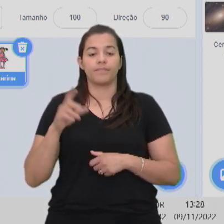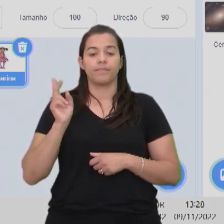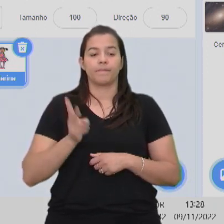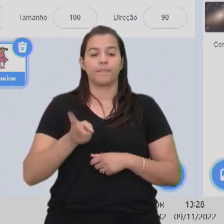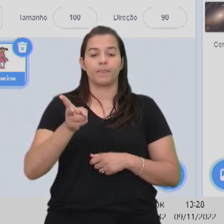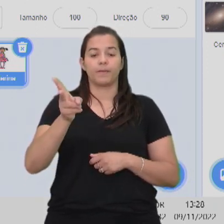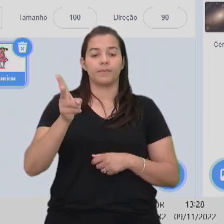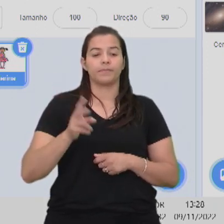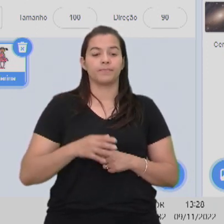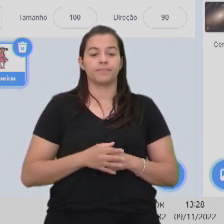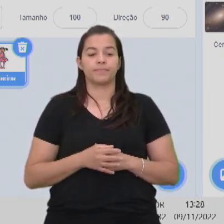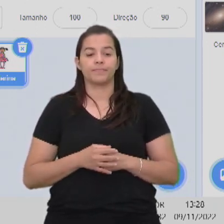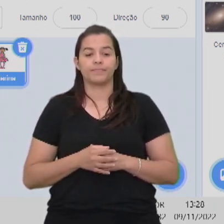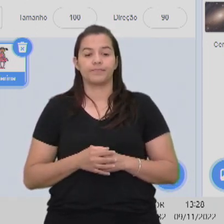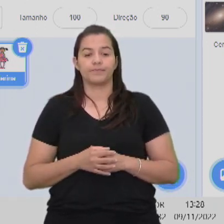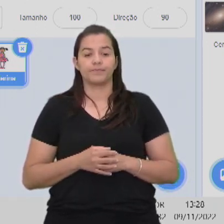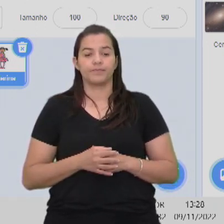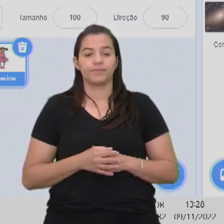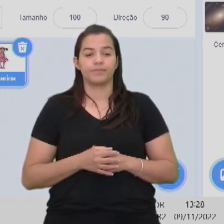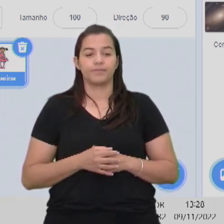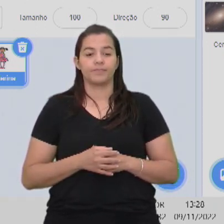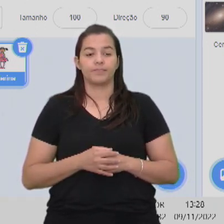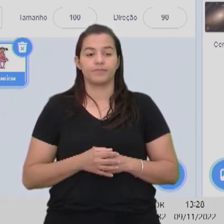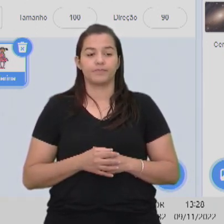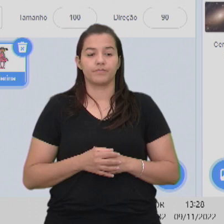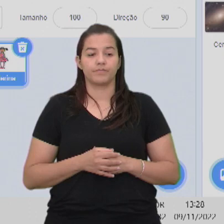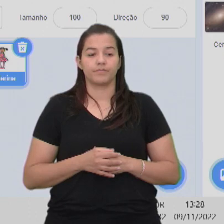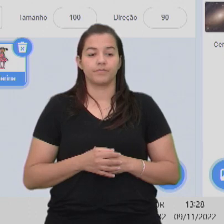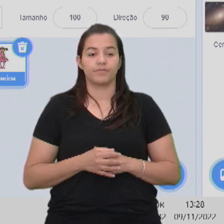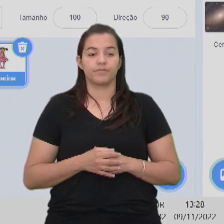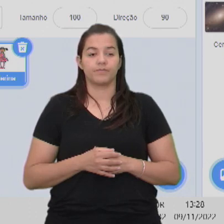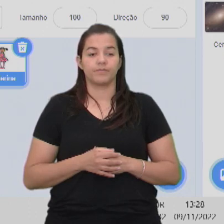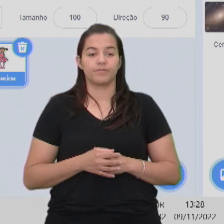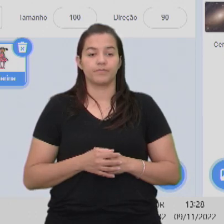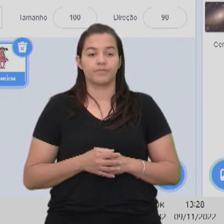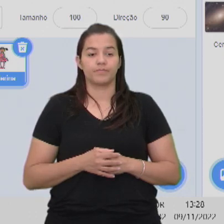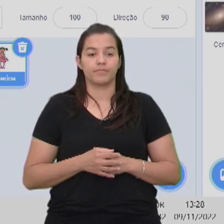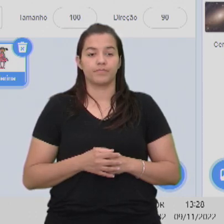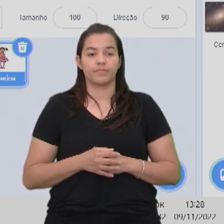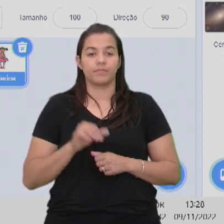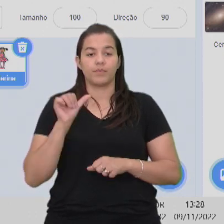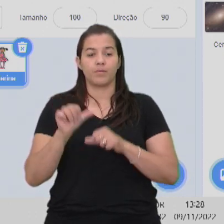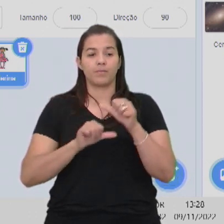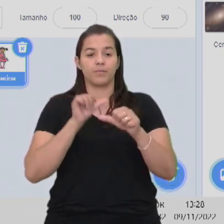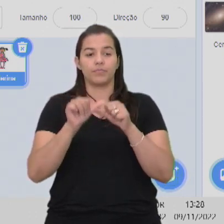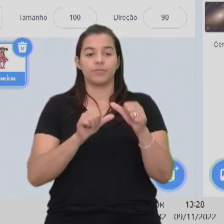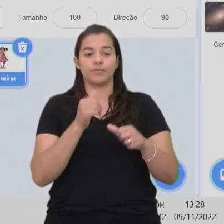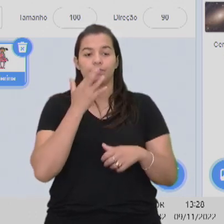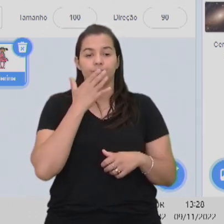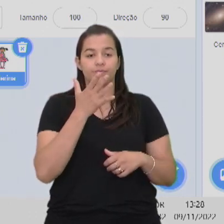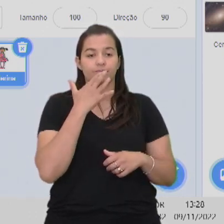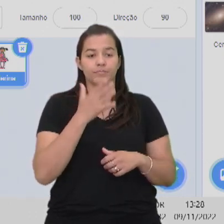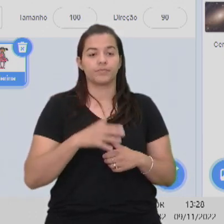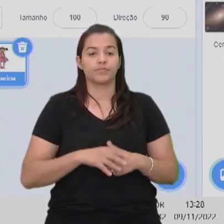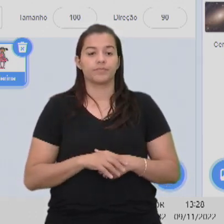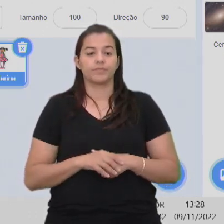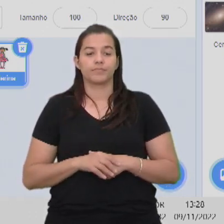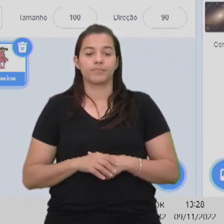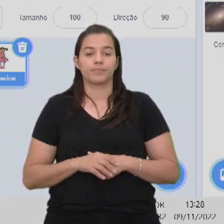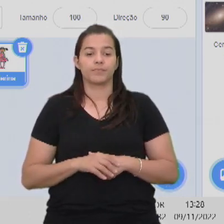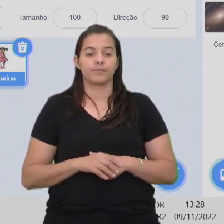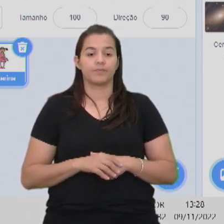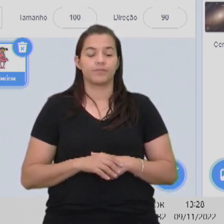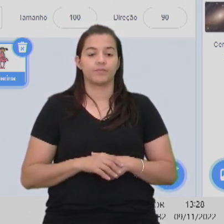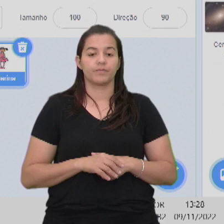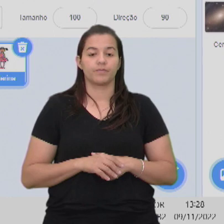sempre, deixa eu ver um sempre aqui. Vamos fazer ela mudar de fantasia, vai? Mudar a fantasia, a aparência,